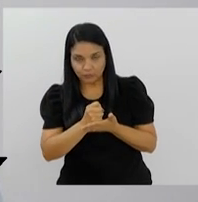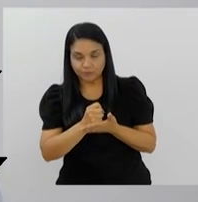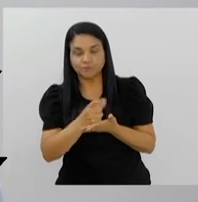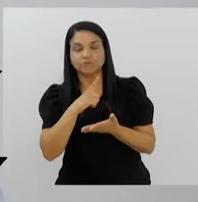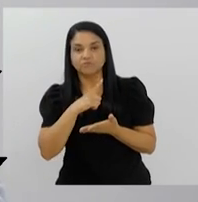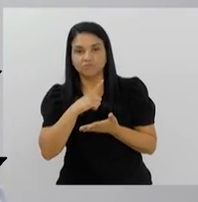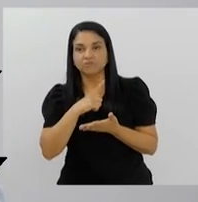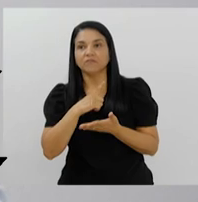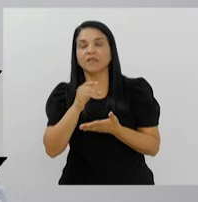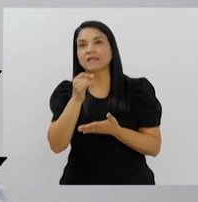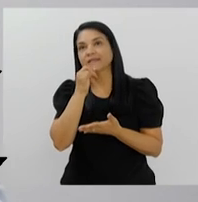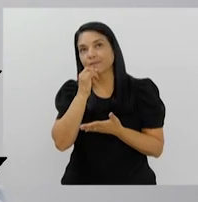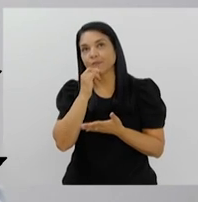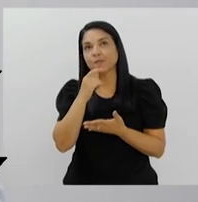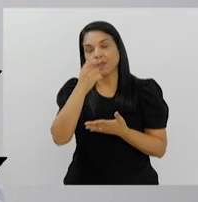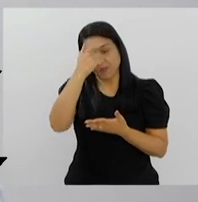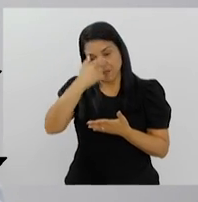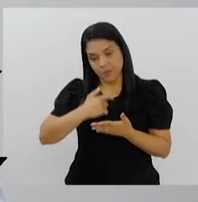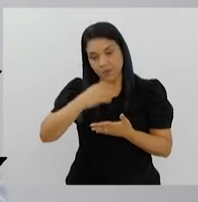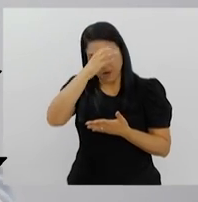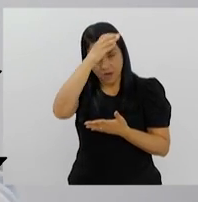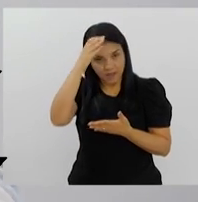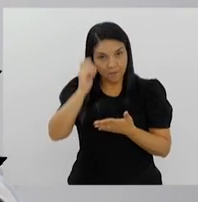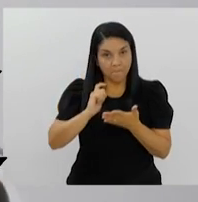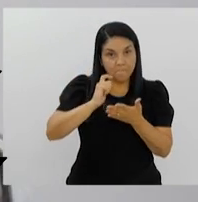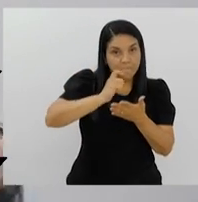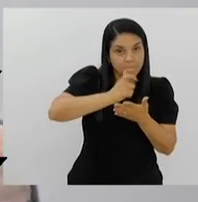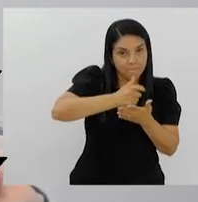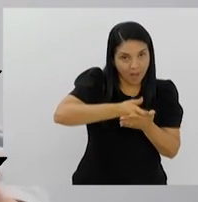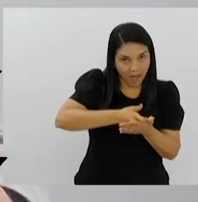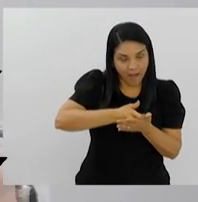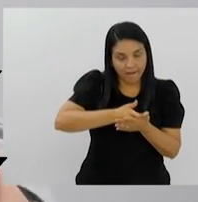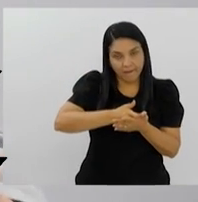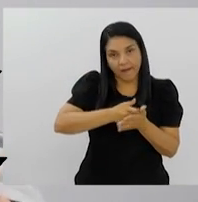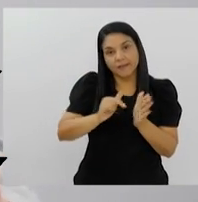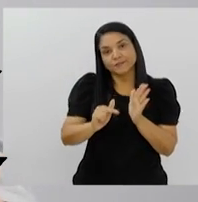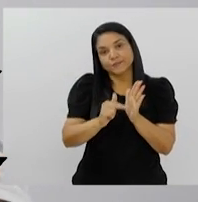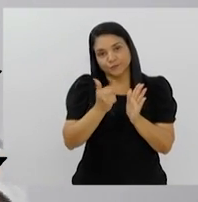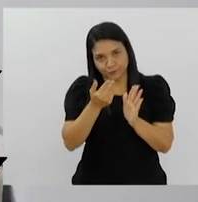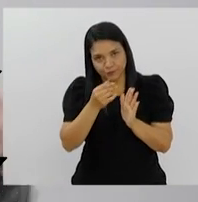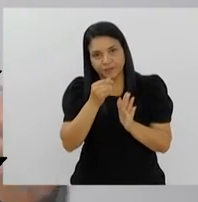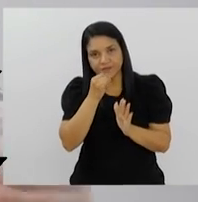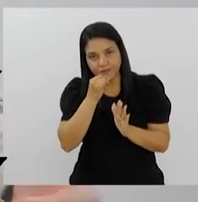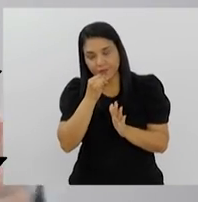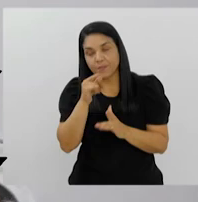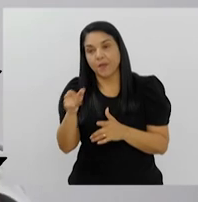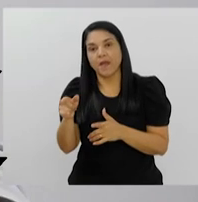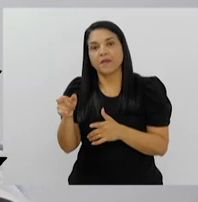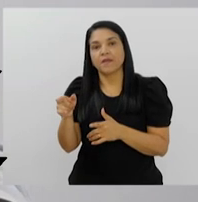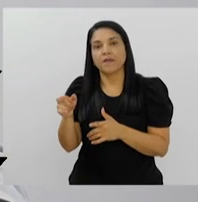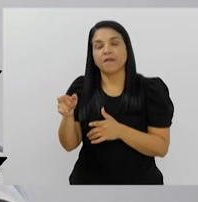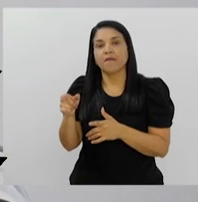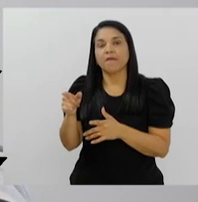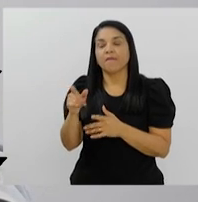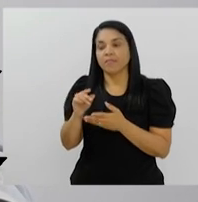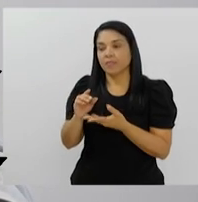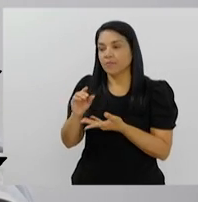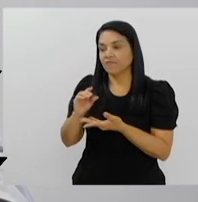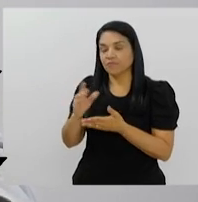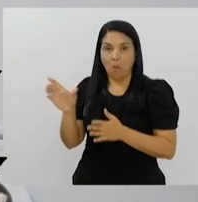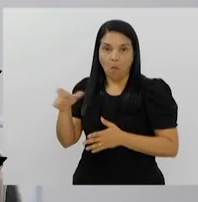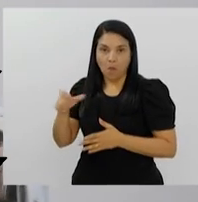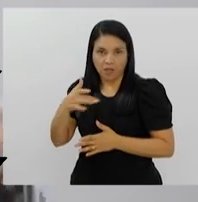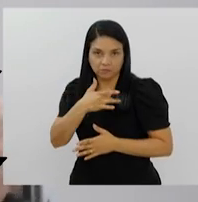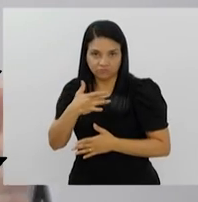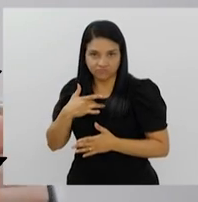né o consumidor tem direito ao reembolso e fica aquela demora demora muitas vezes o PROCON notifica de resolve